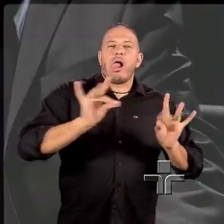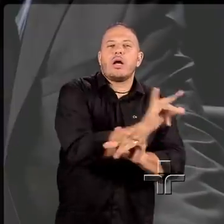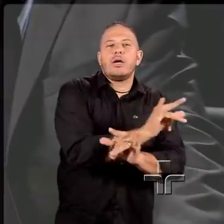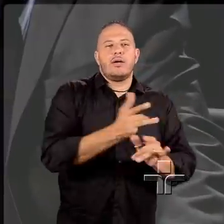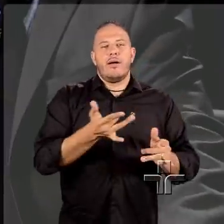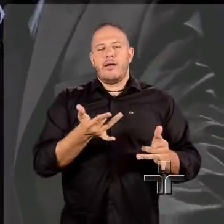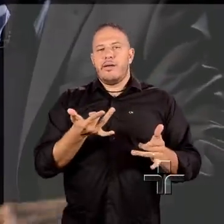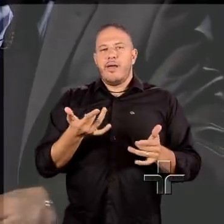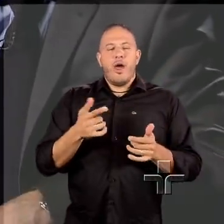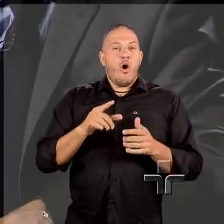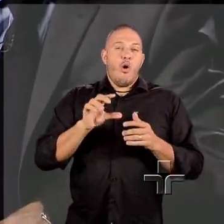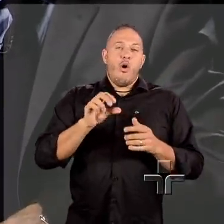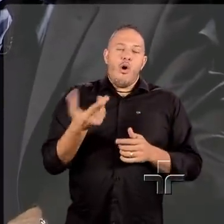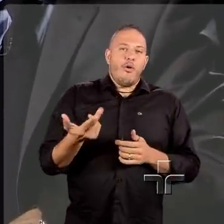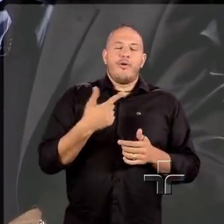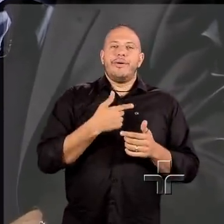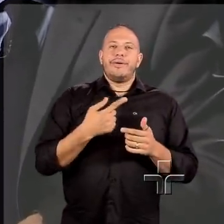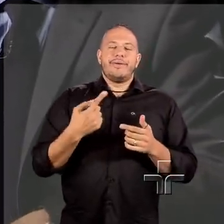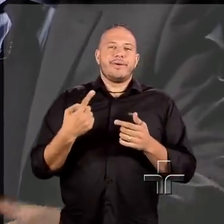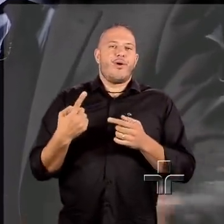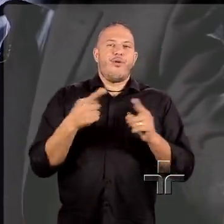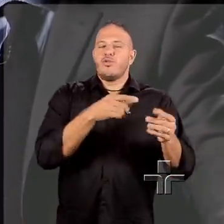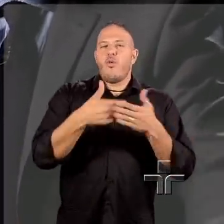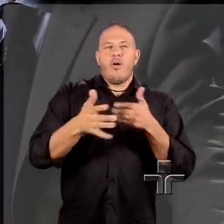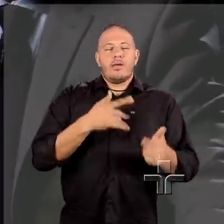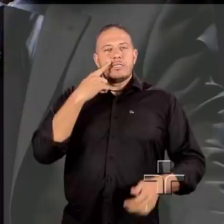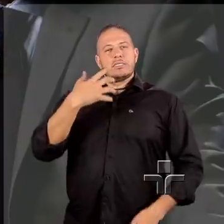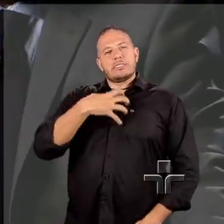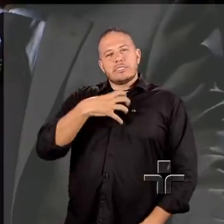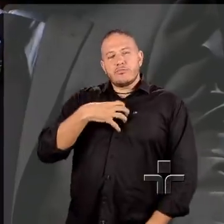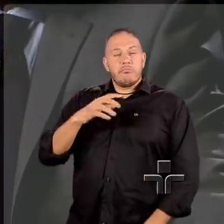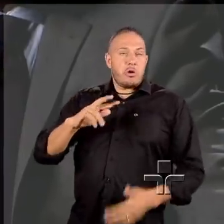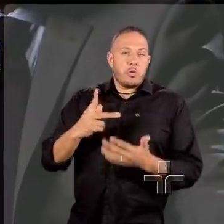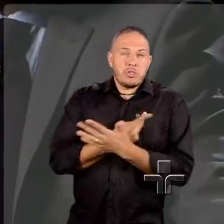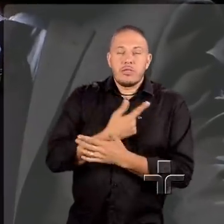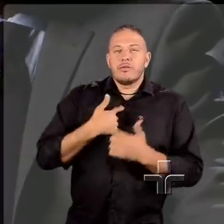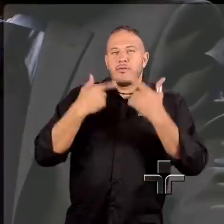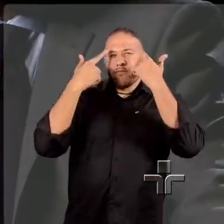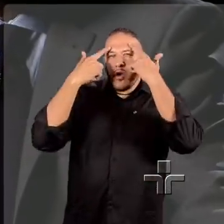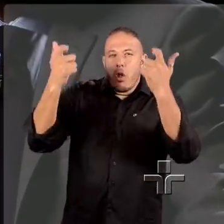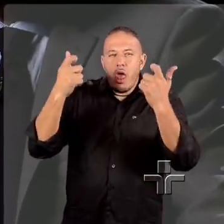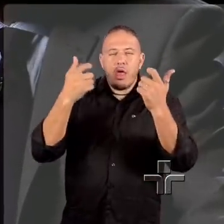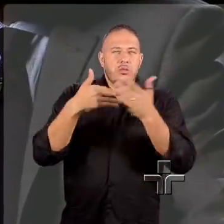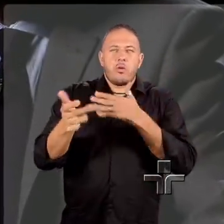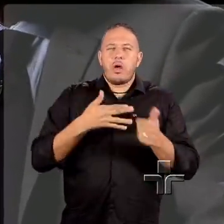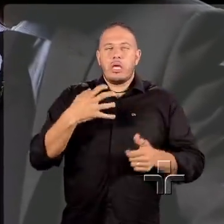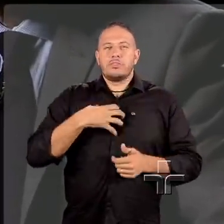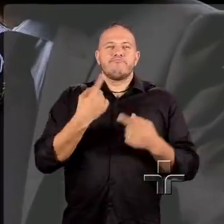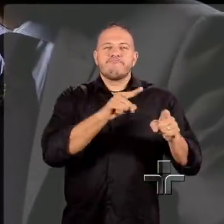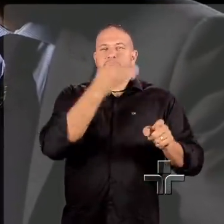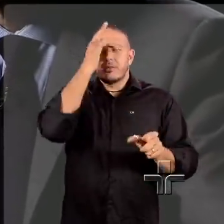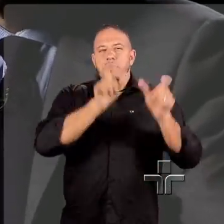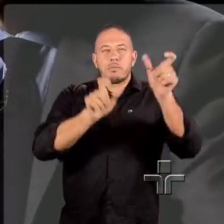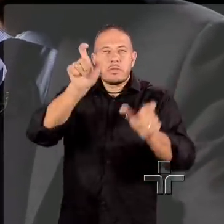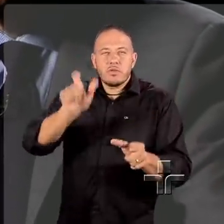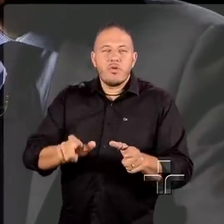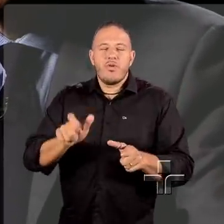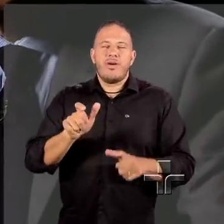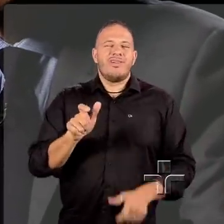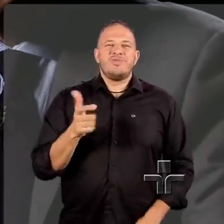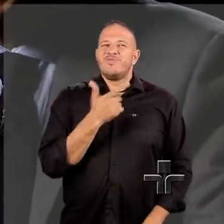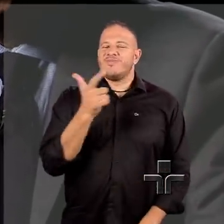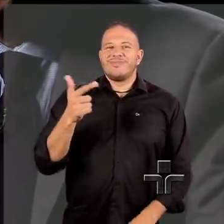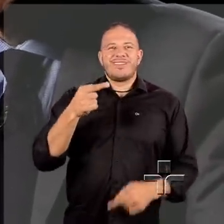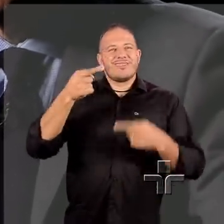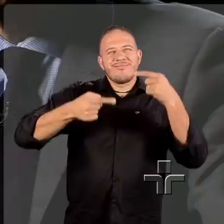que pratique contra qualquer tipo de violência, contra quem quer que seja. Não há uma